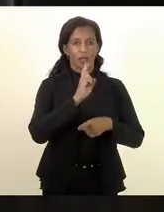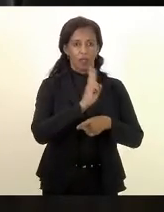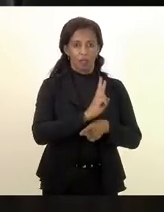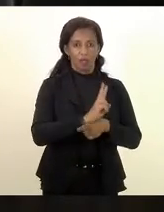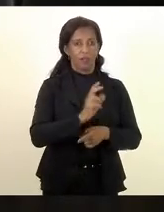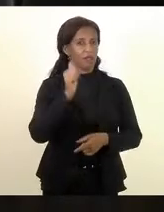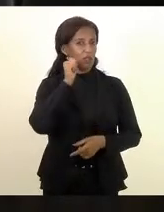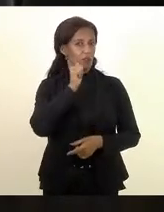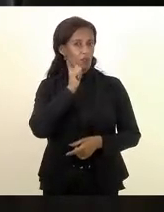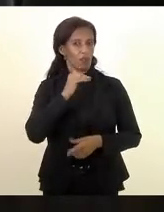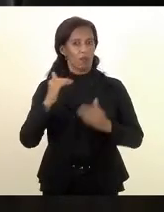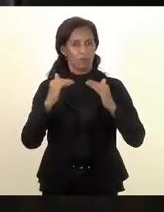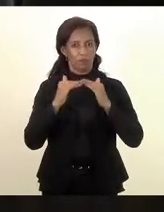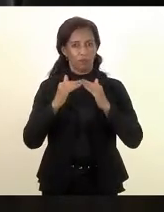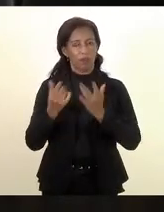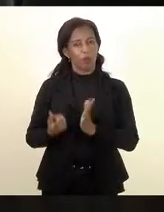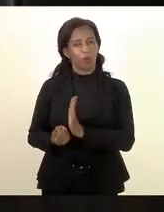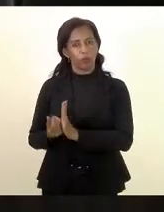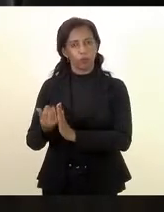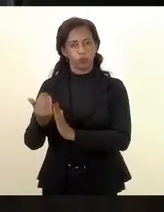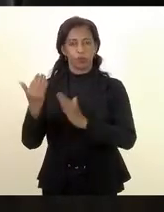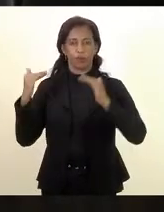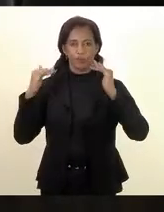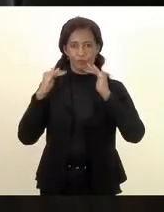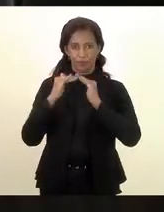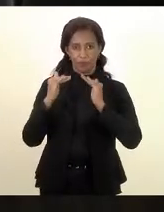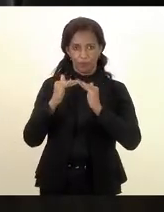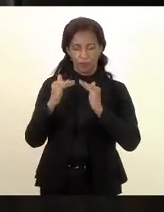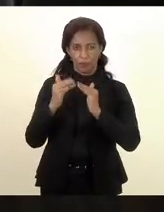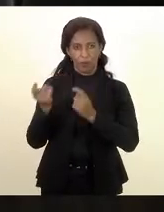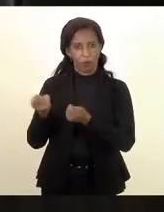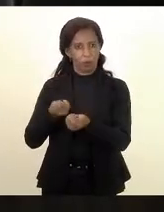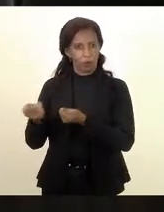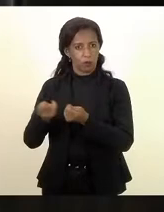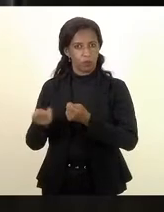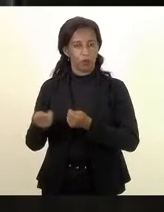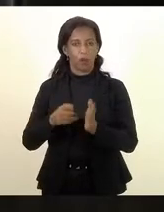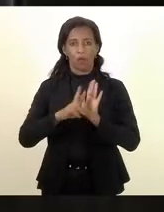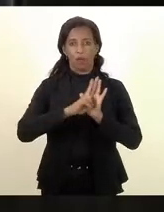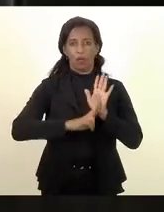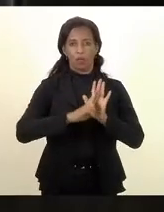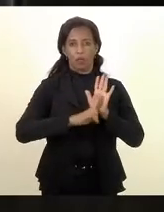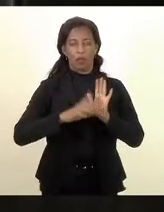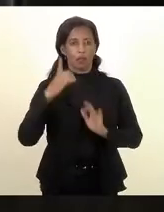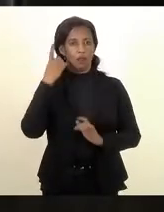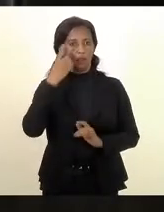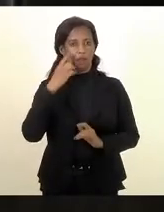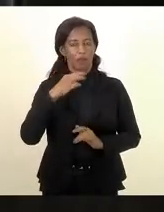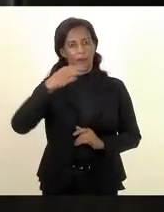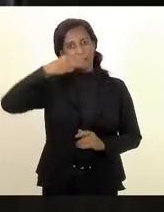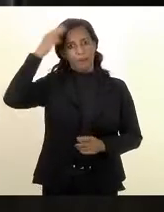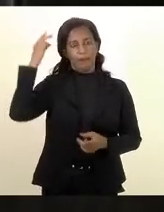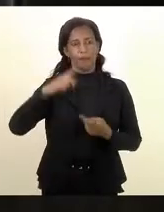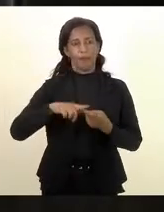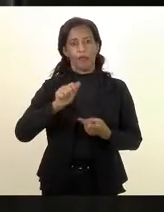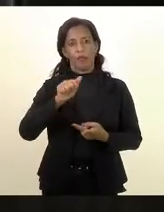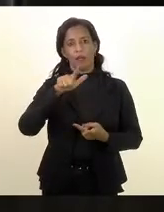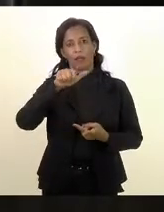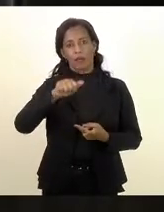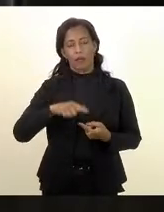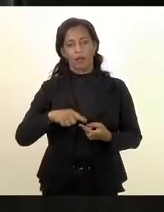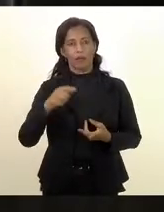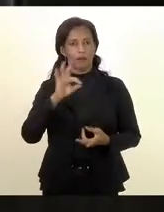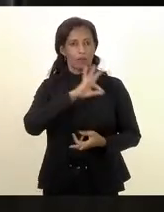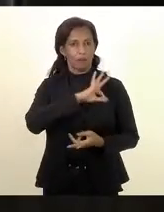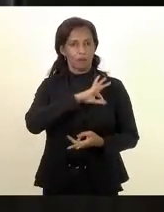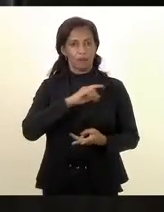favorável de orçamento financeiro e fiscalização financeira e controle favorável relatório deputado Márcio Pacheco Alana Passo Marta